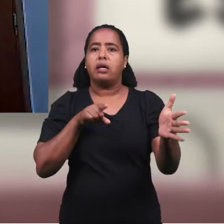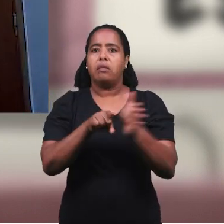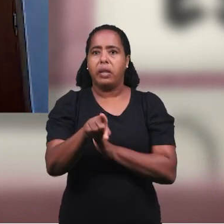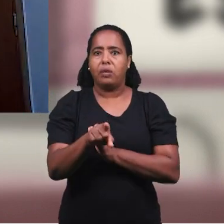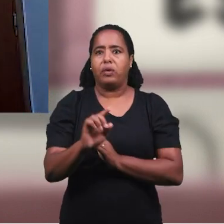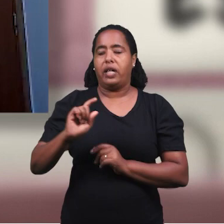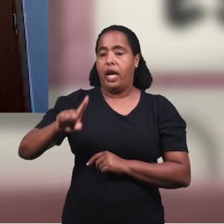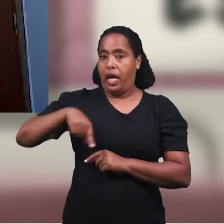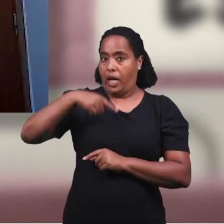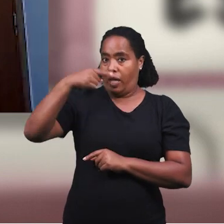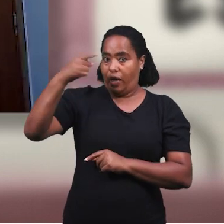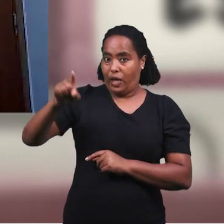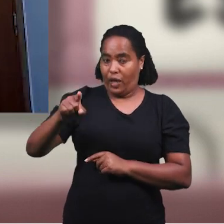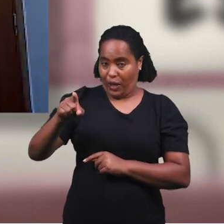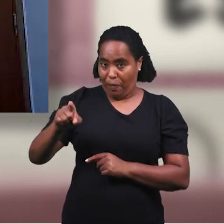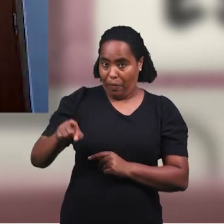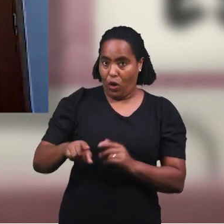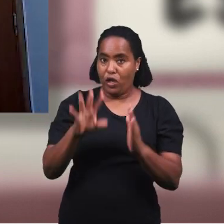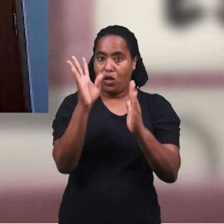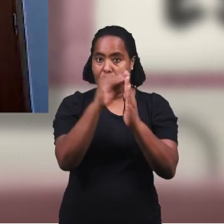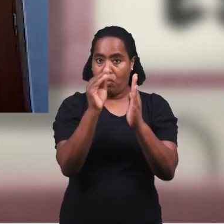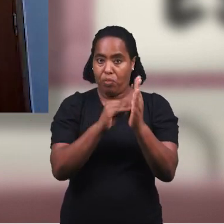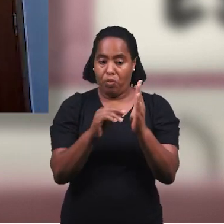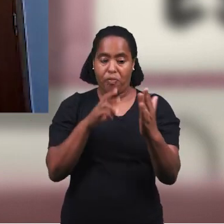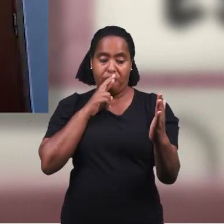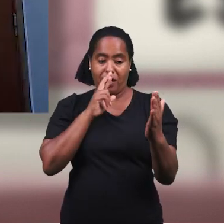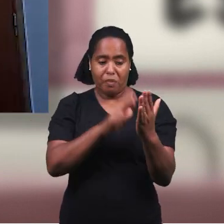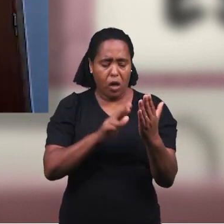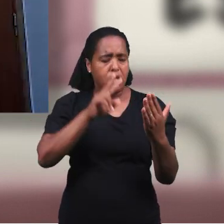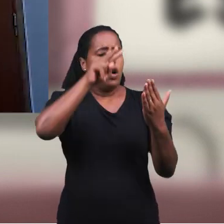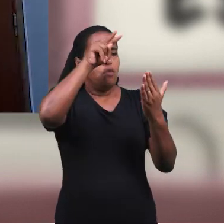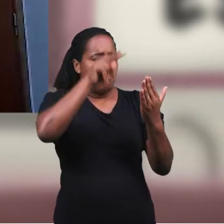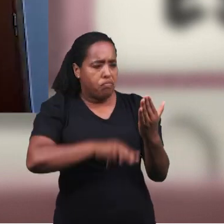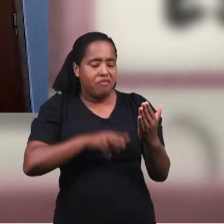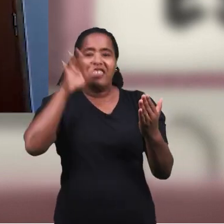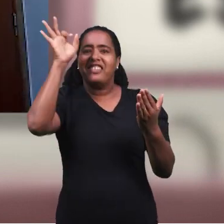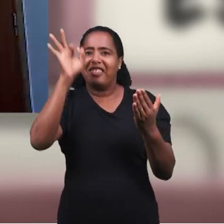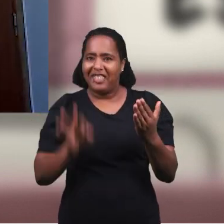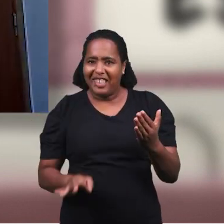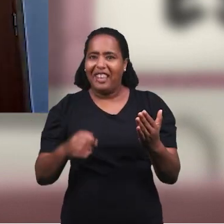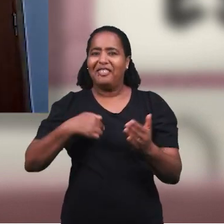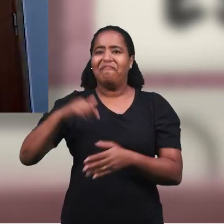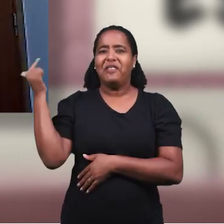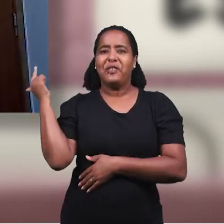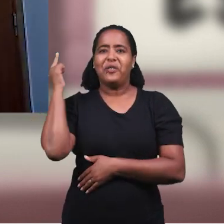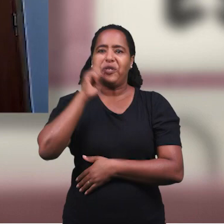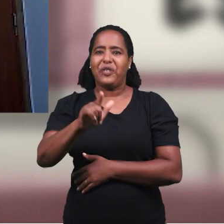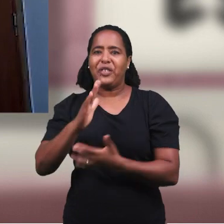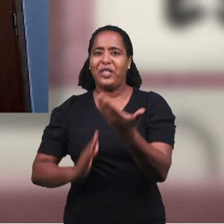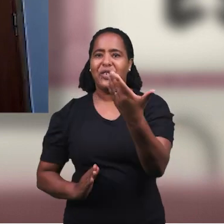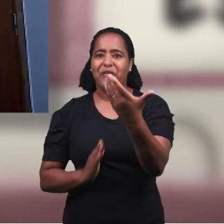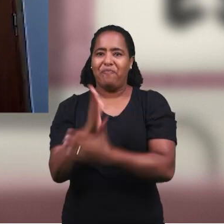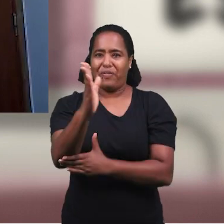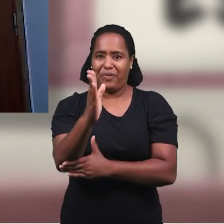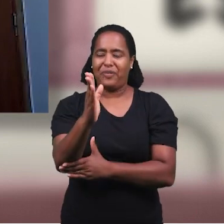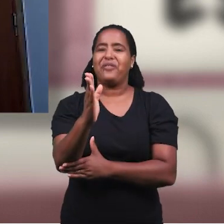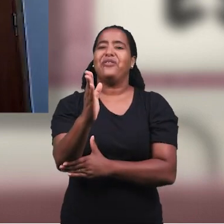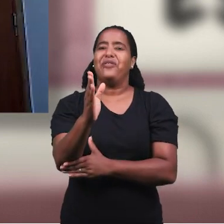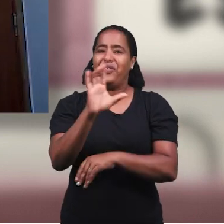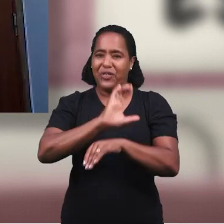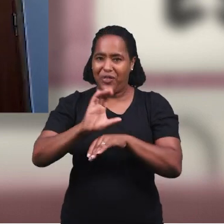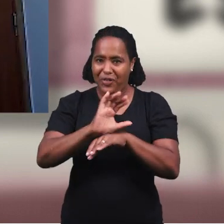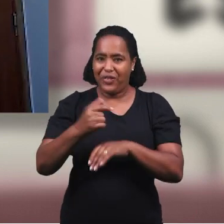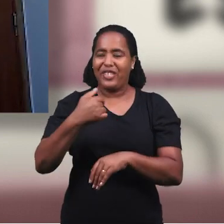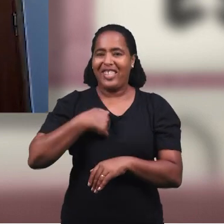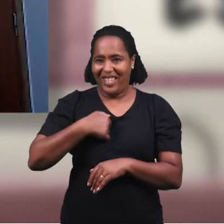e depois no gabarito eu confirmei que elas estavam certas, e graças a Deus eu consegui ingressar no curso que eu